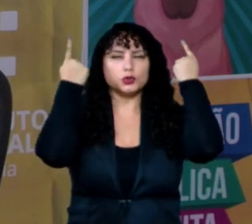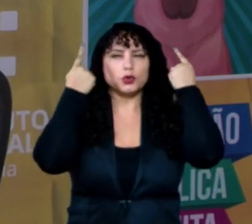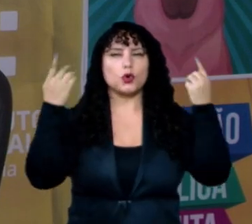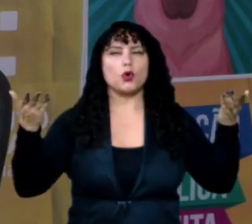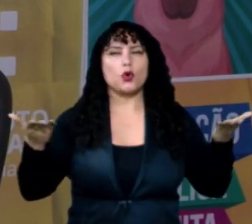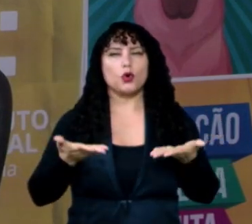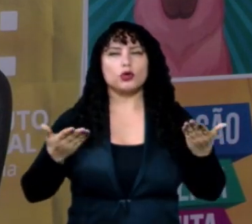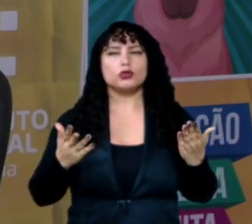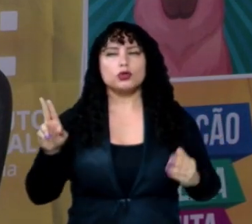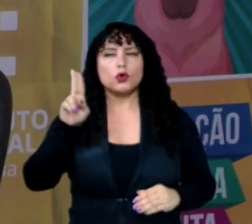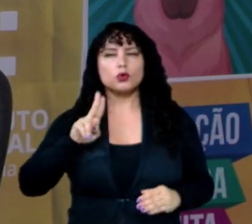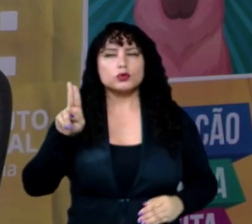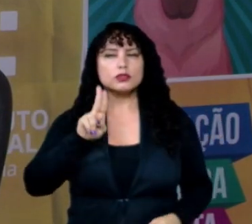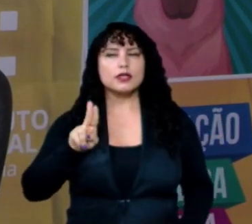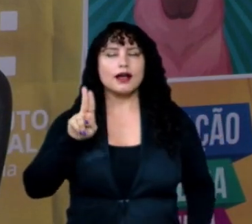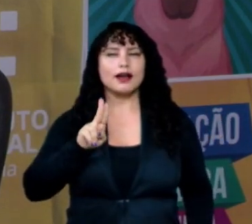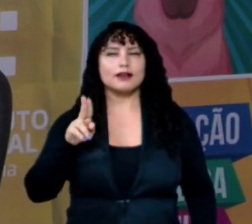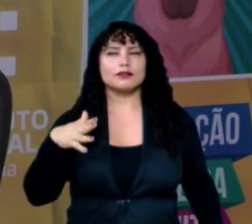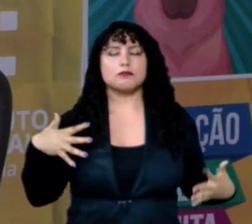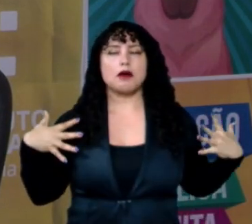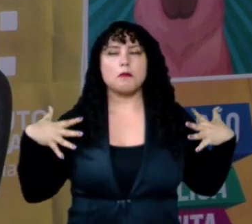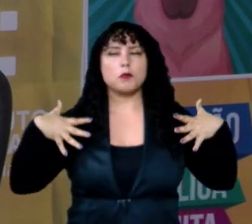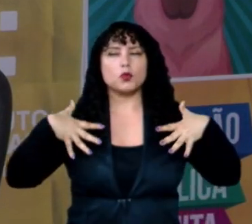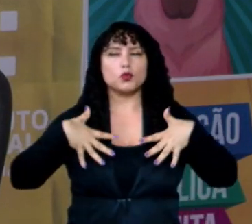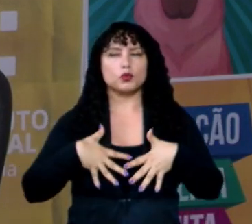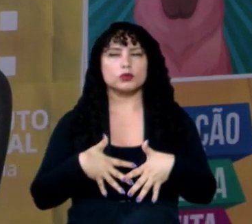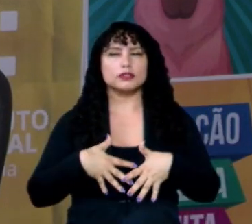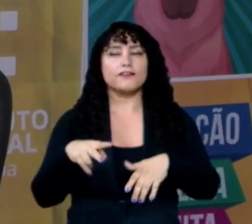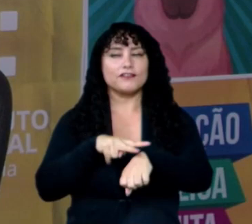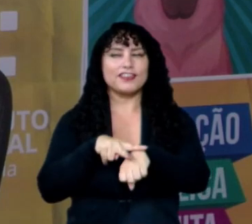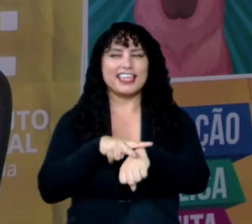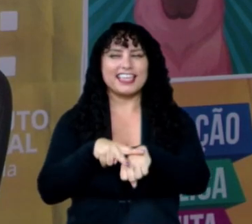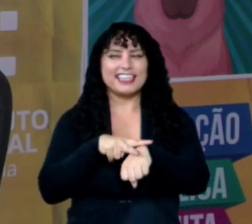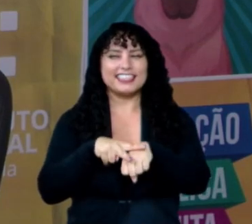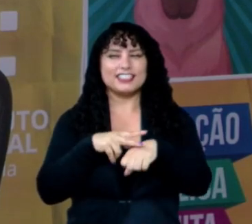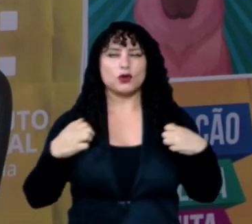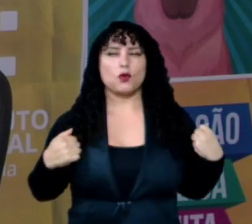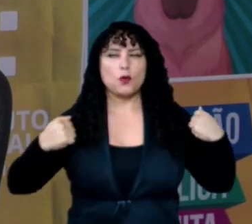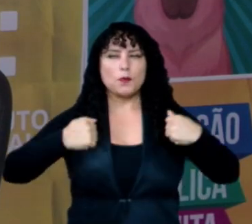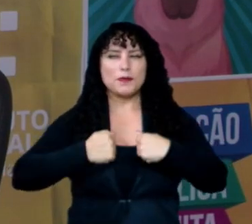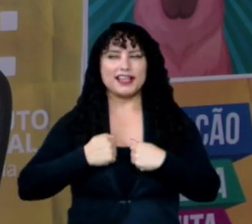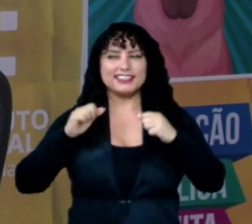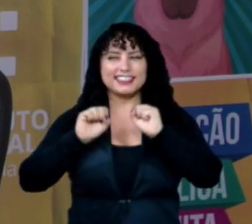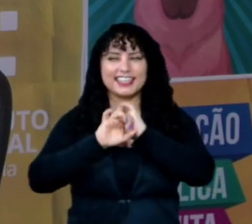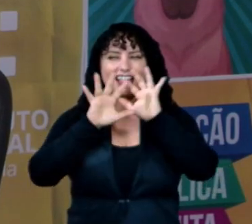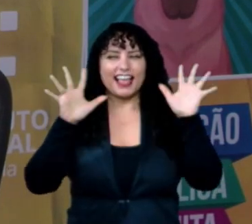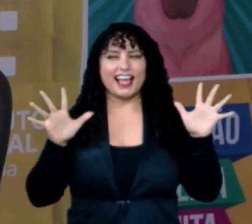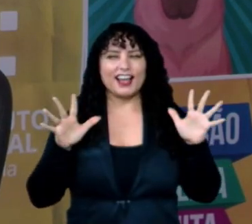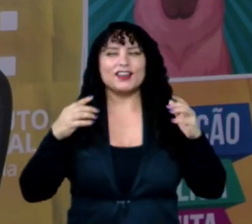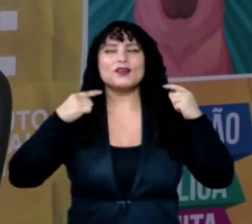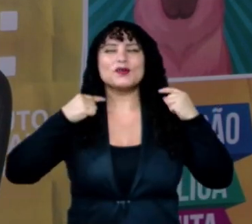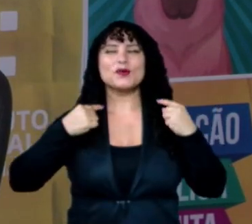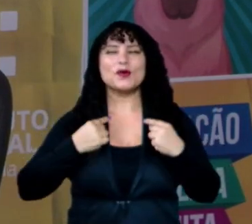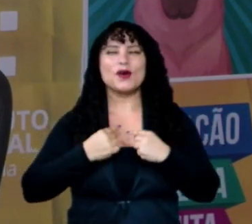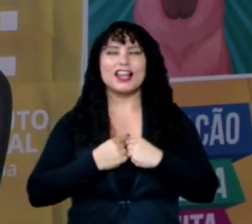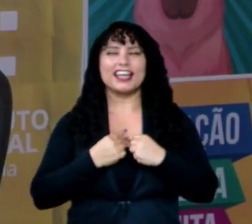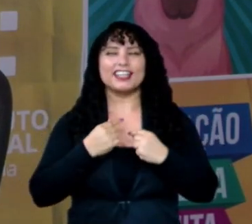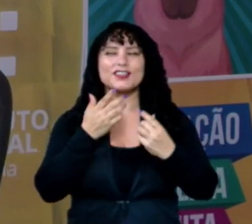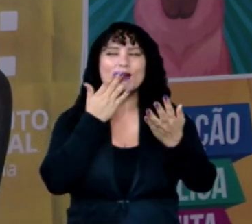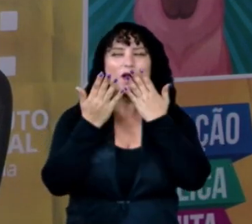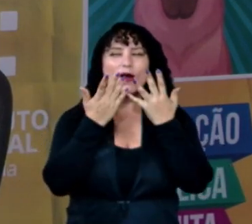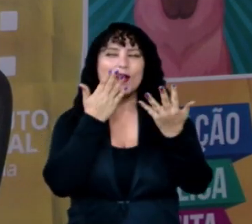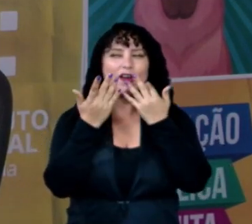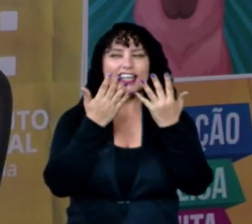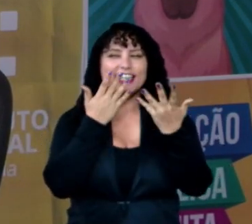Hoje estou vestindo uma blusa verde, com um blazer claro e um colar bem colorido.